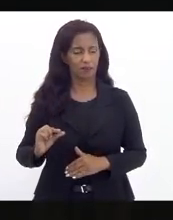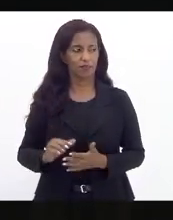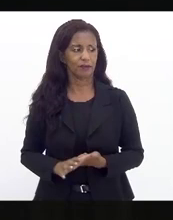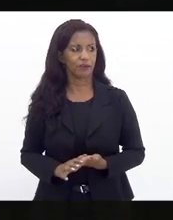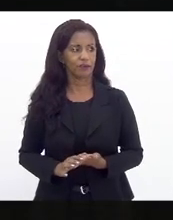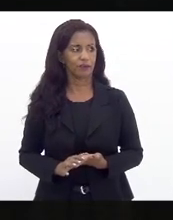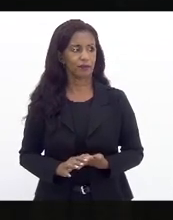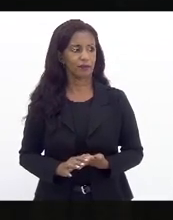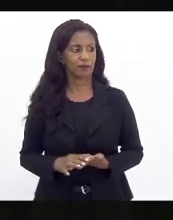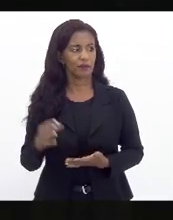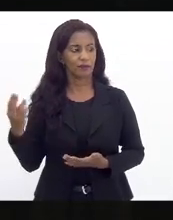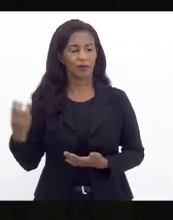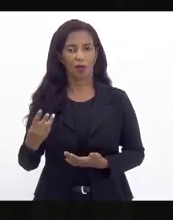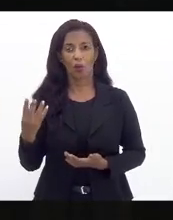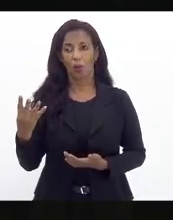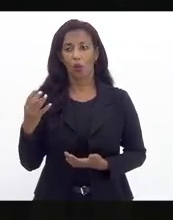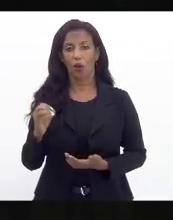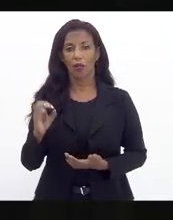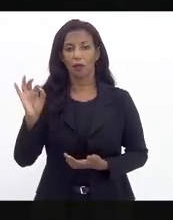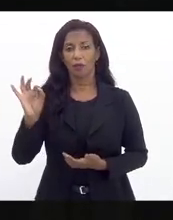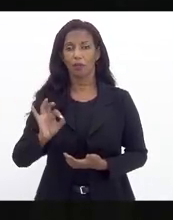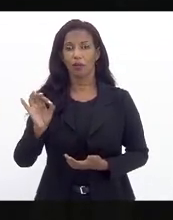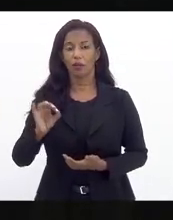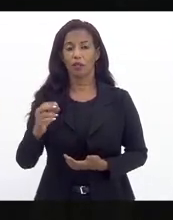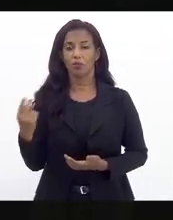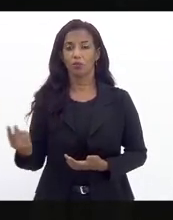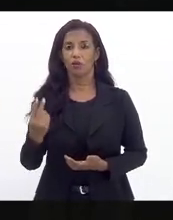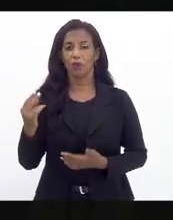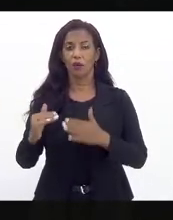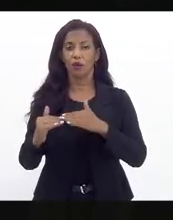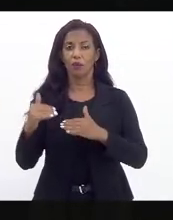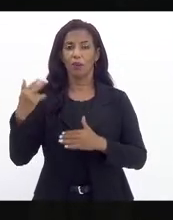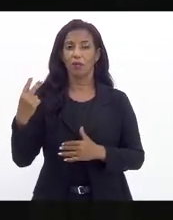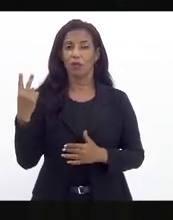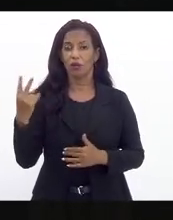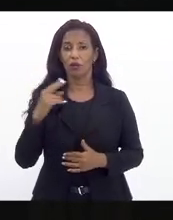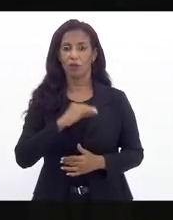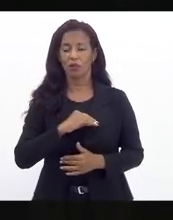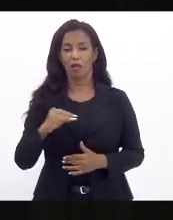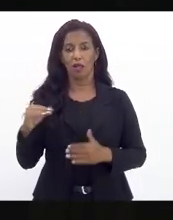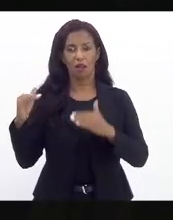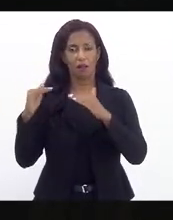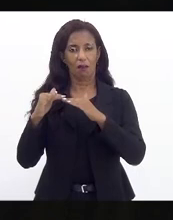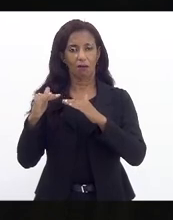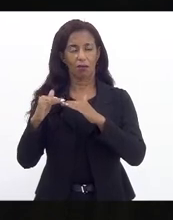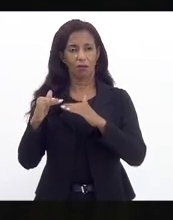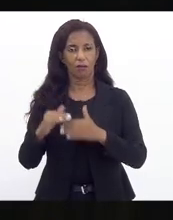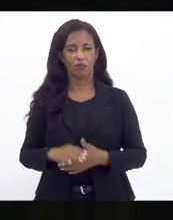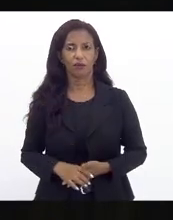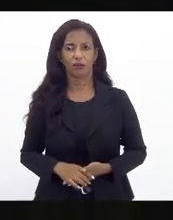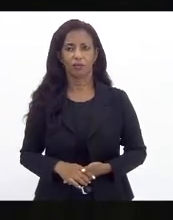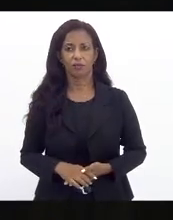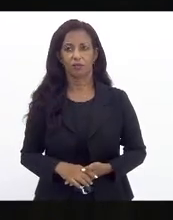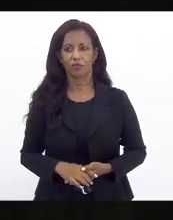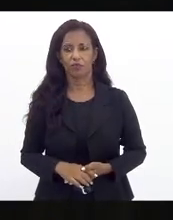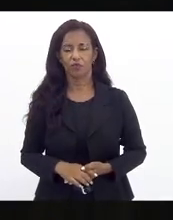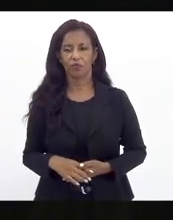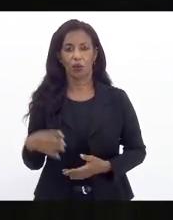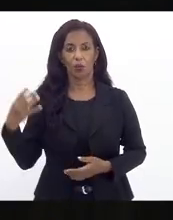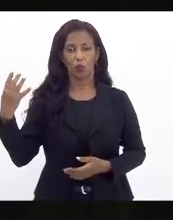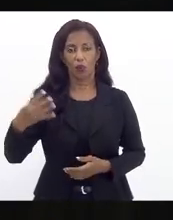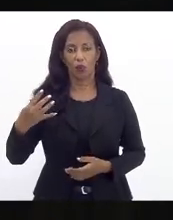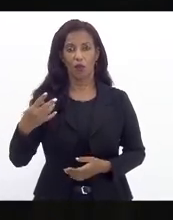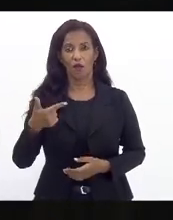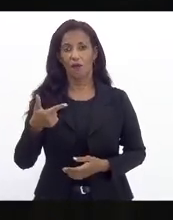3 40% do valor que exceder dois salários mínimos até o limite de três salários mínimos 4